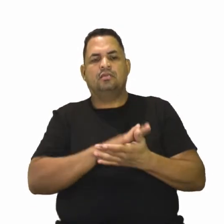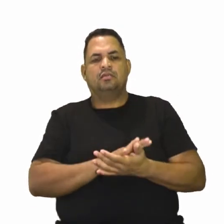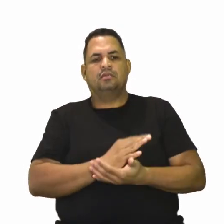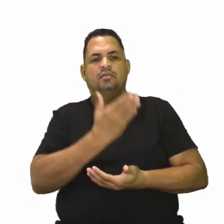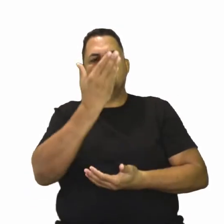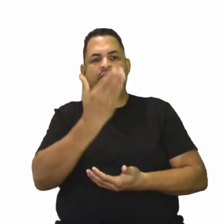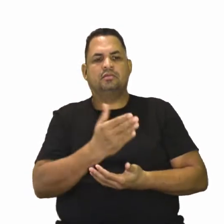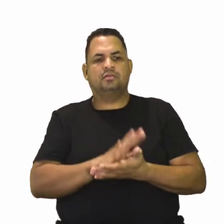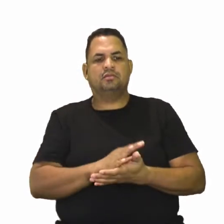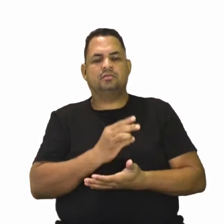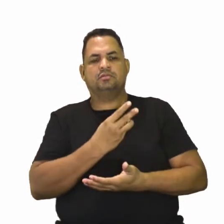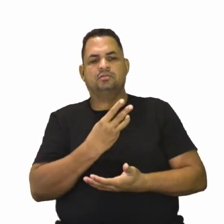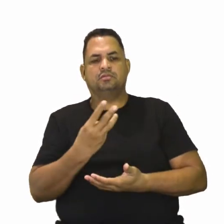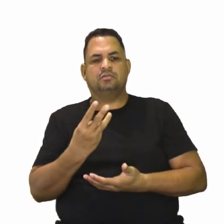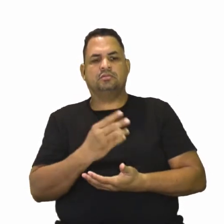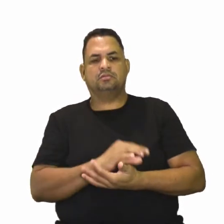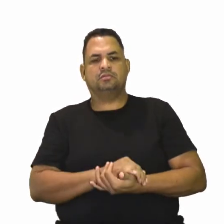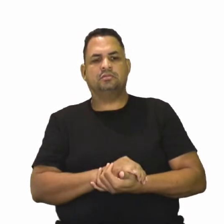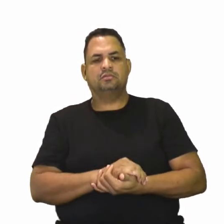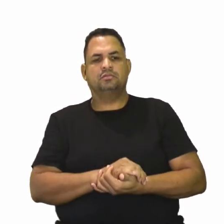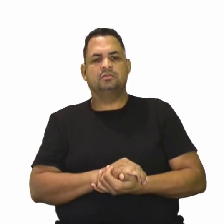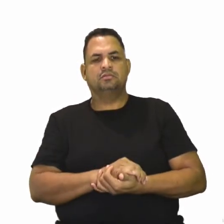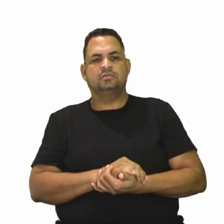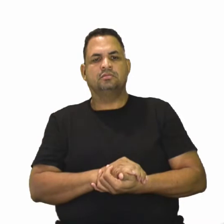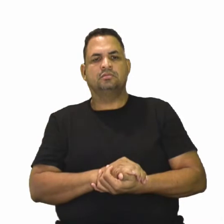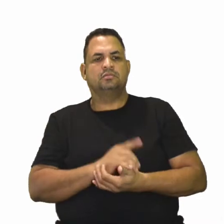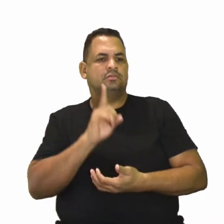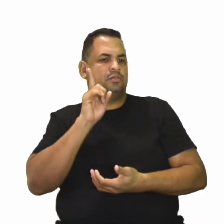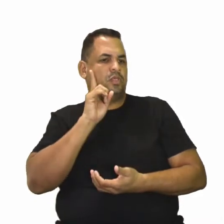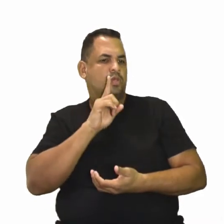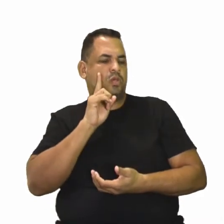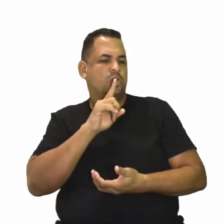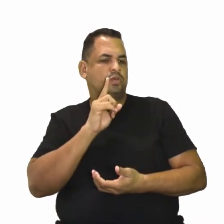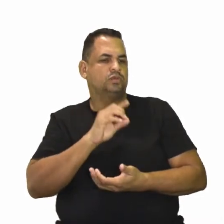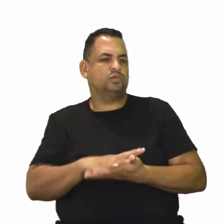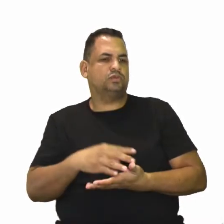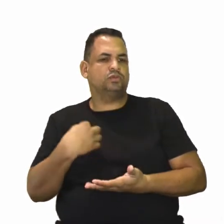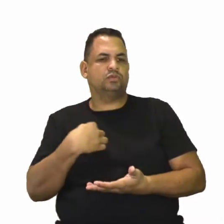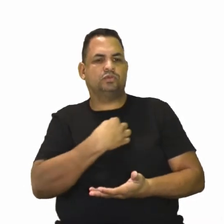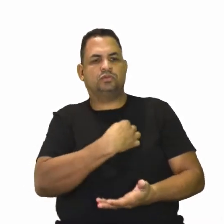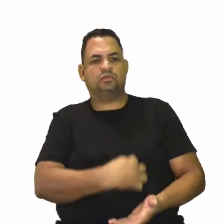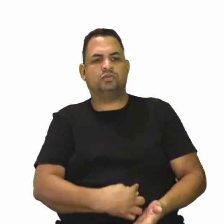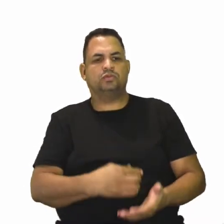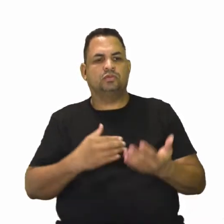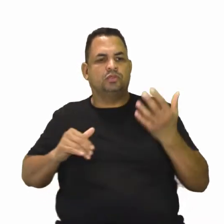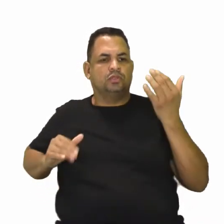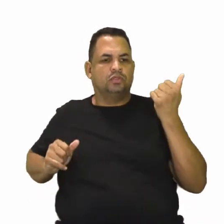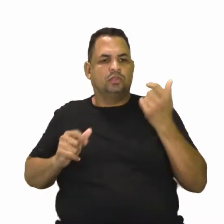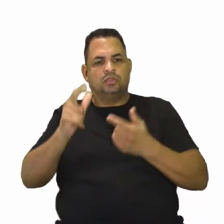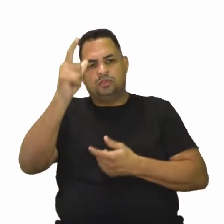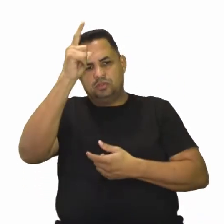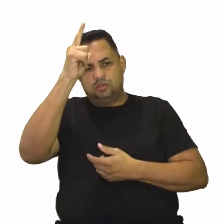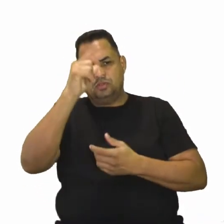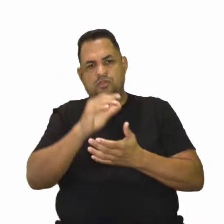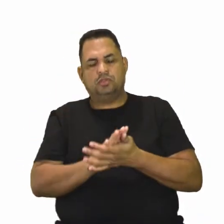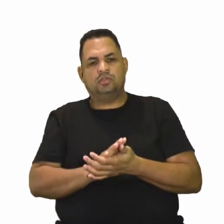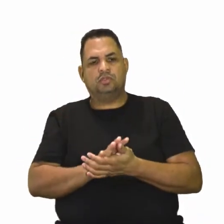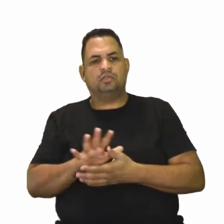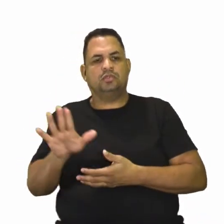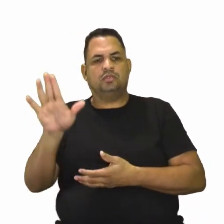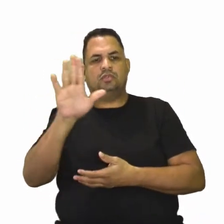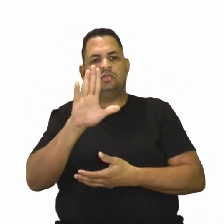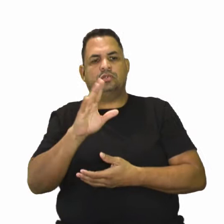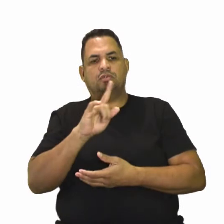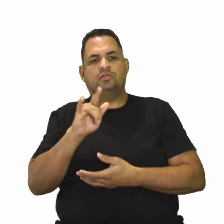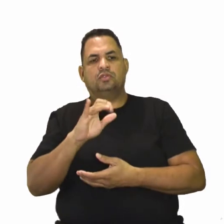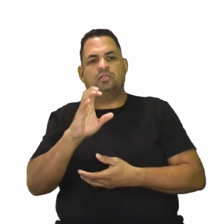terceiro trimestre em relação ao segundo bimestre. Os Estados Unidos, a China, a Espanha, a Alemanha, a